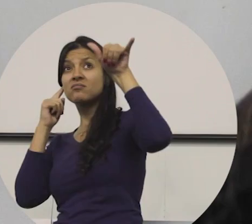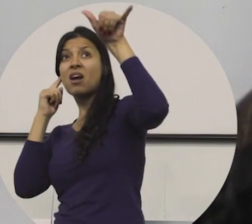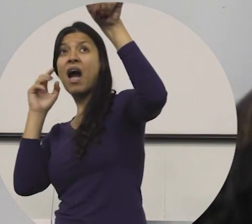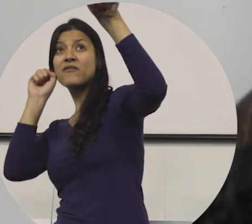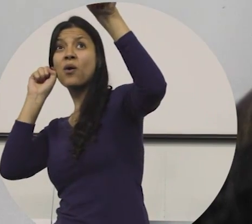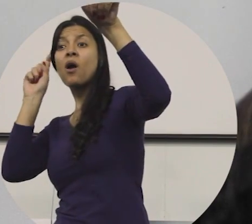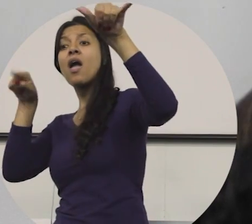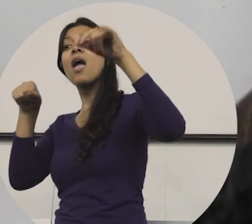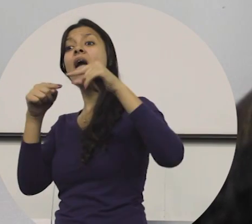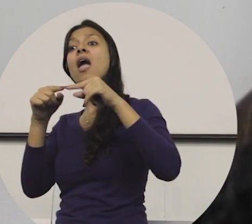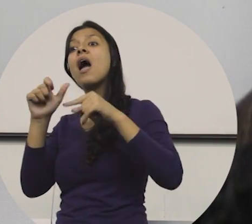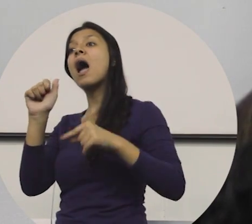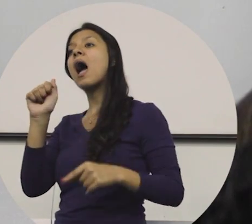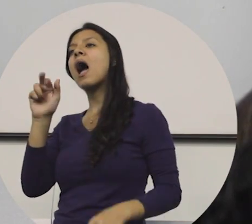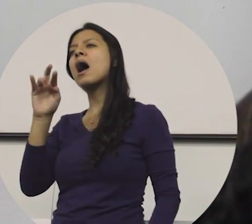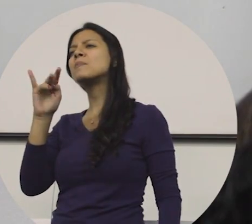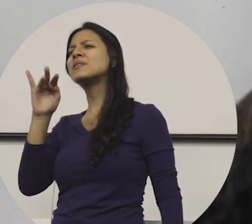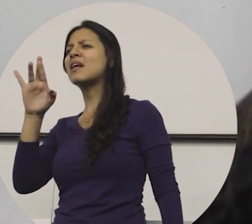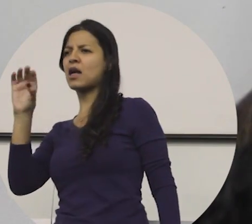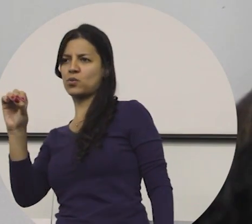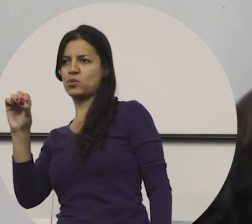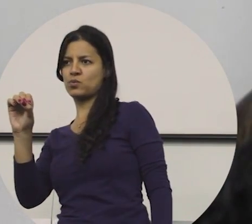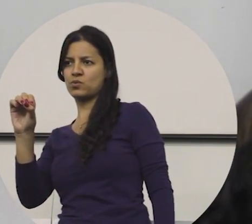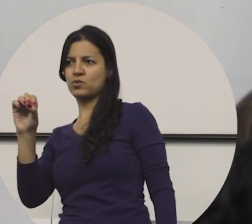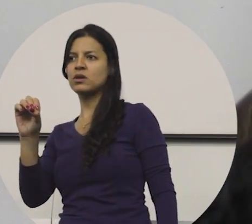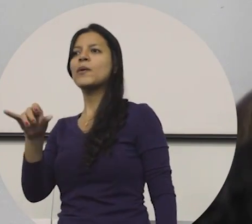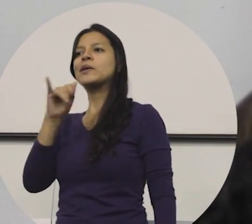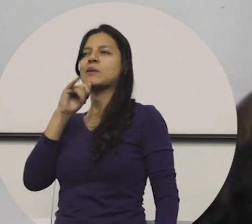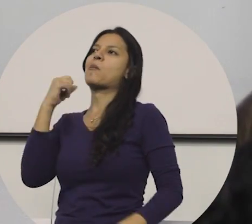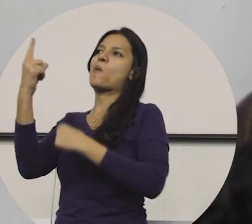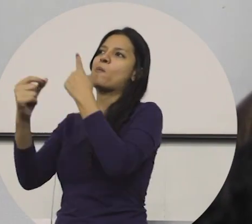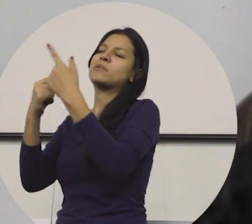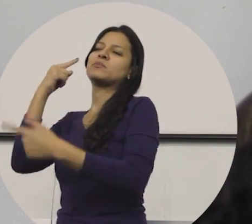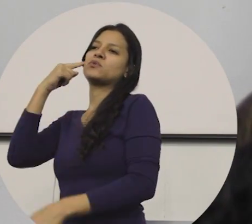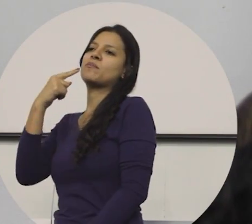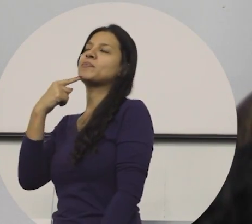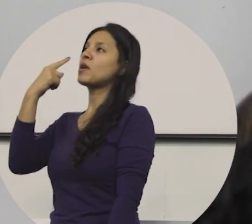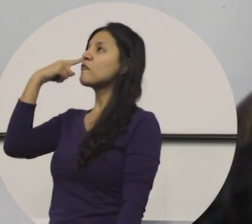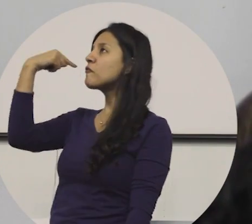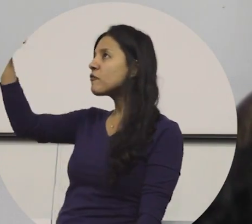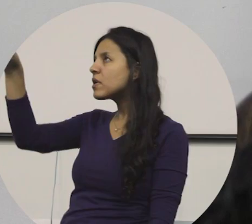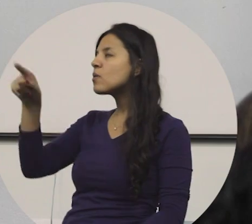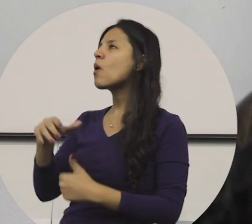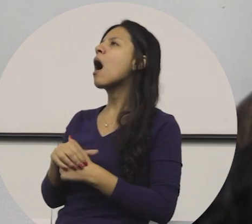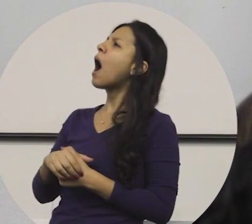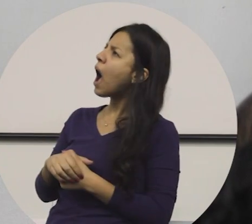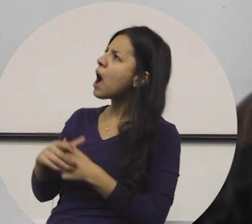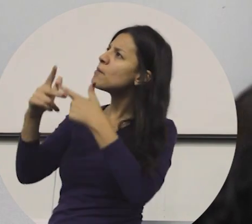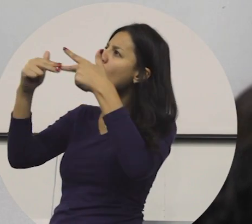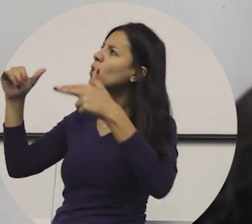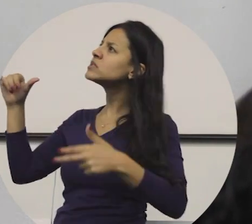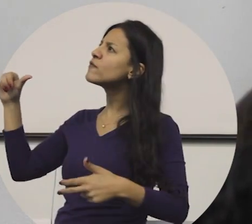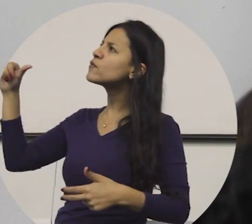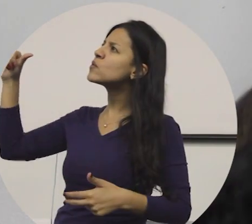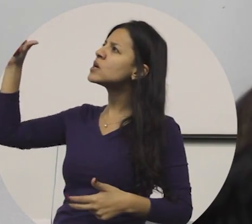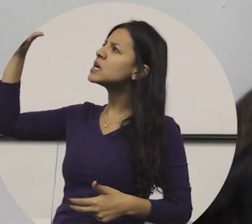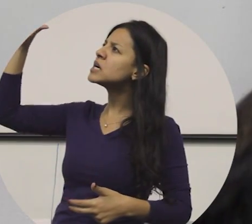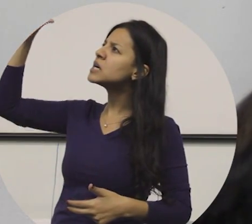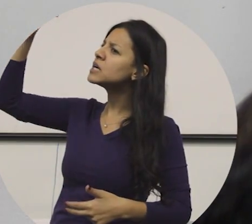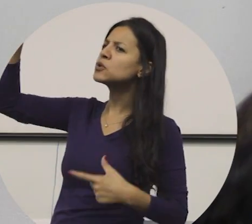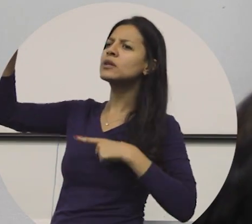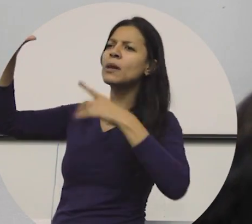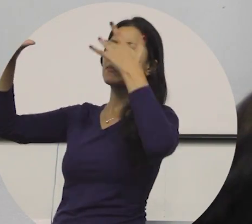A gente decidiu, como comunidade fala, assim, olha, pessoal, vamos chamar aquela coisa que voa e que